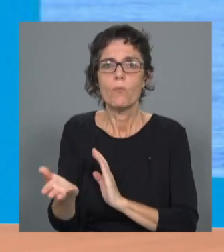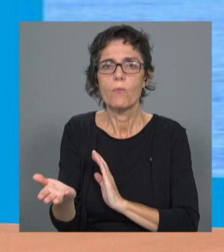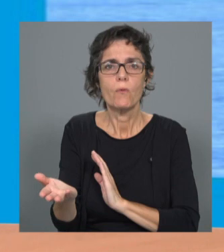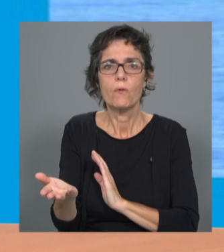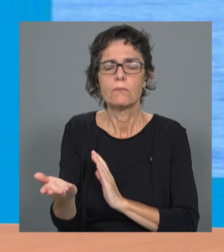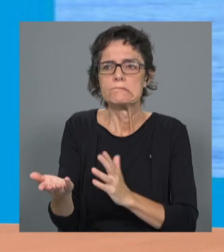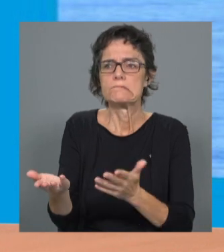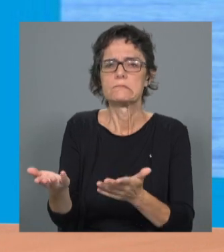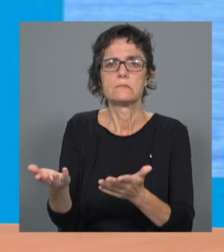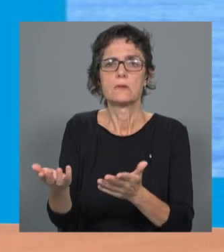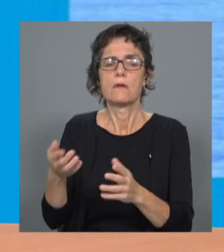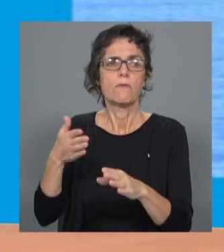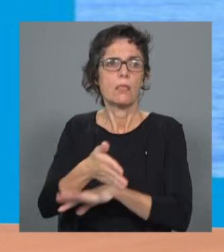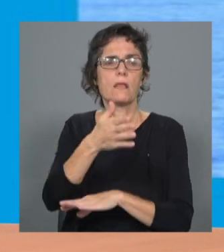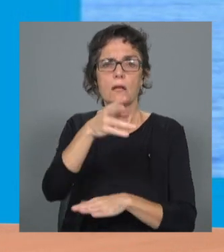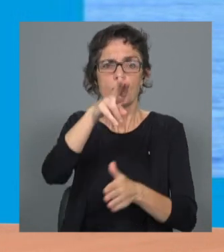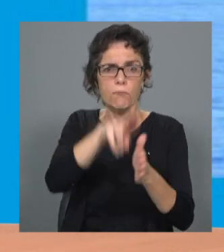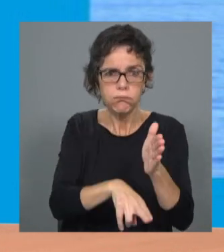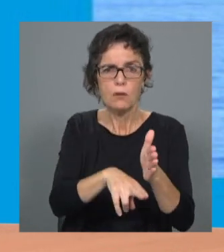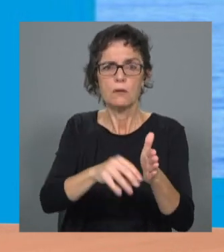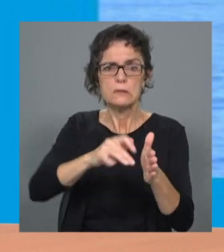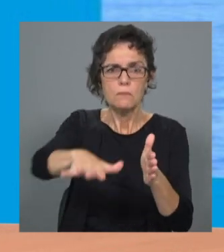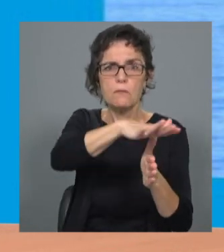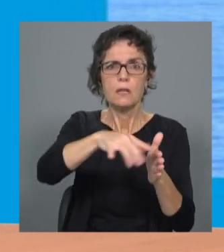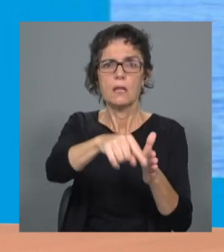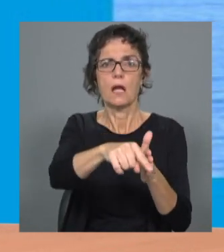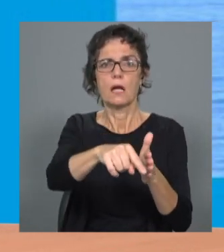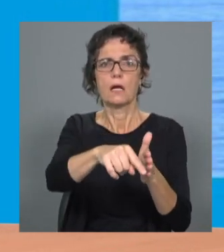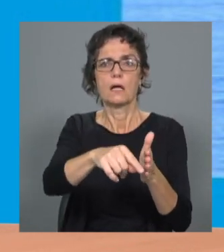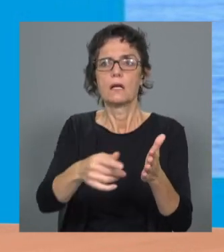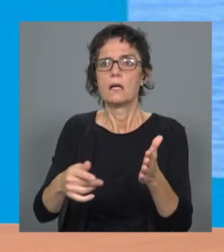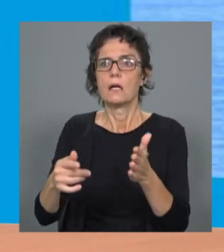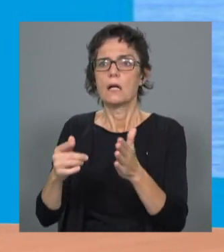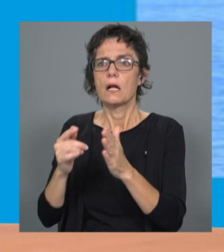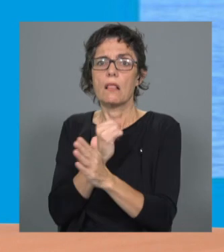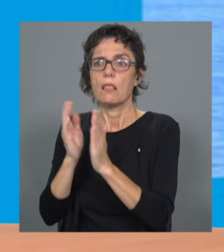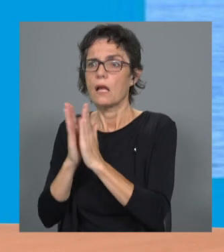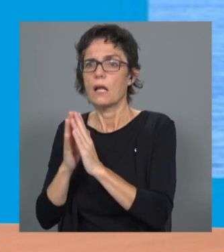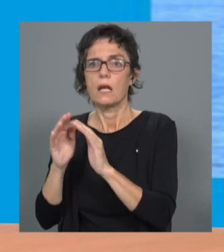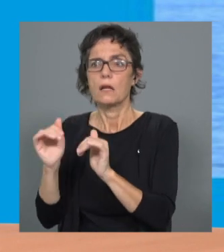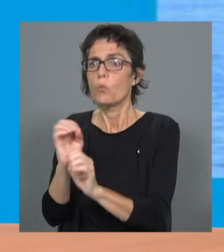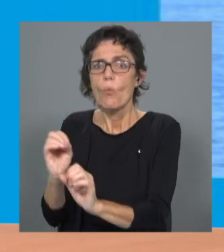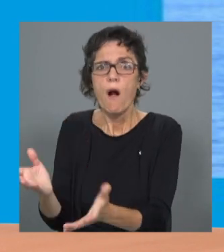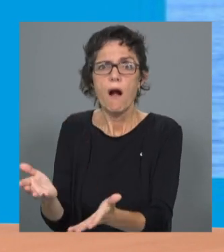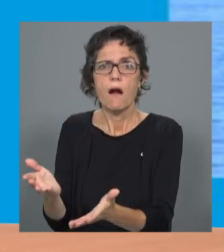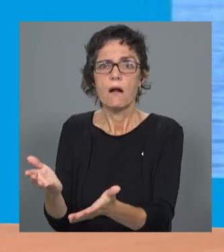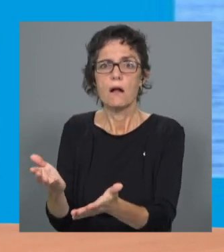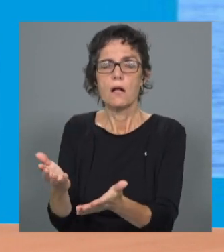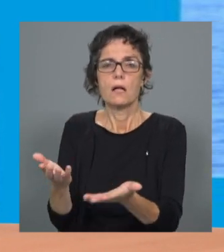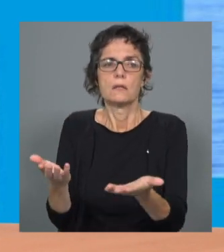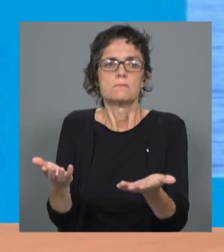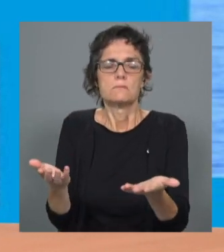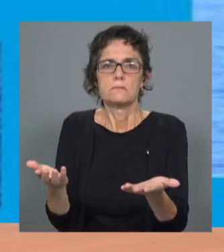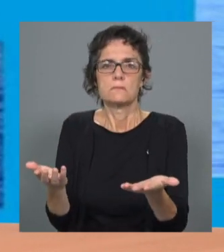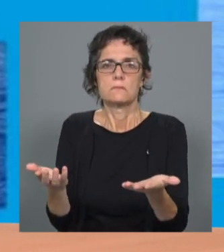diretamente para o cemitério, no cemitério foi só a despedida possível, e portanto